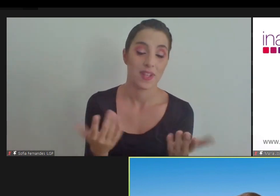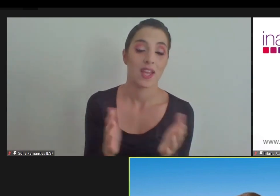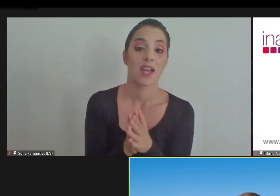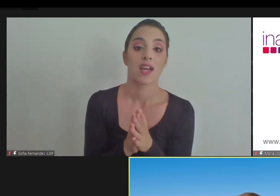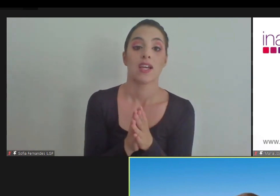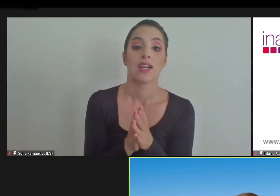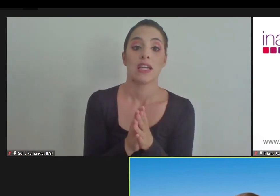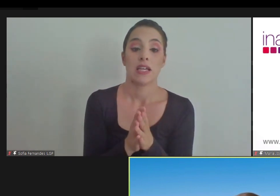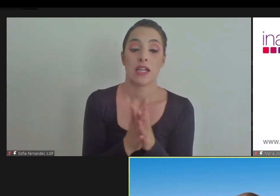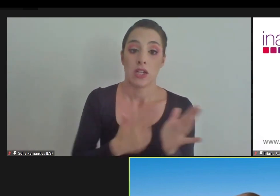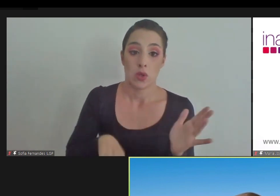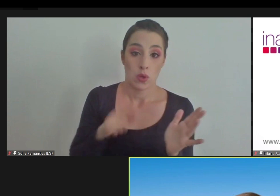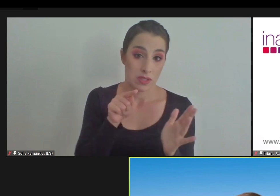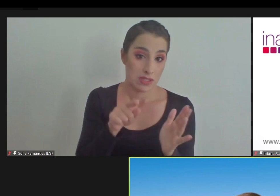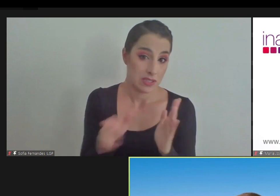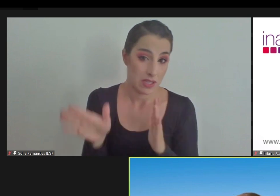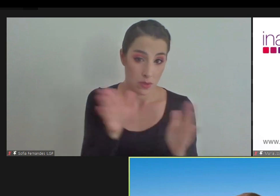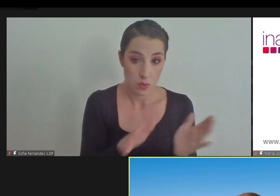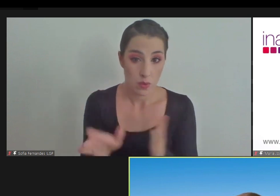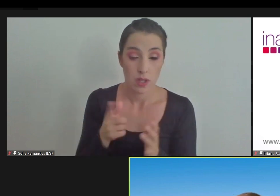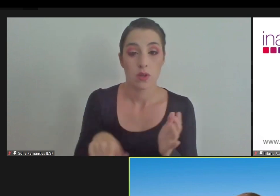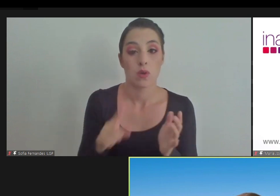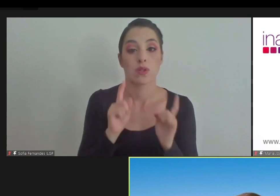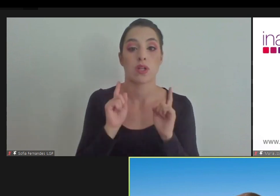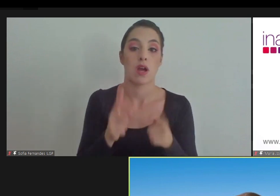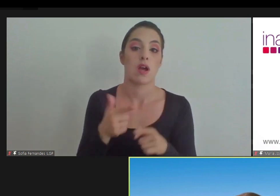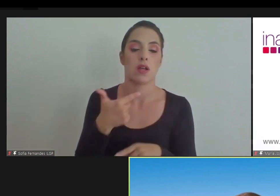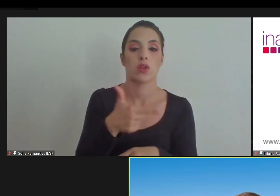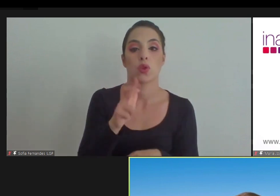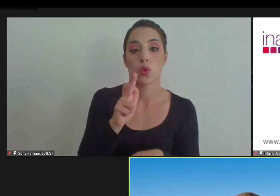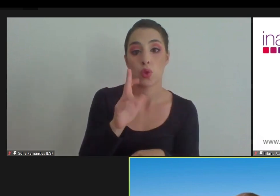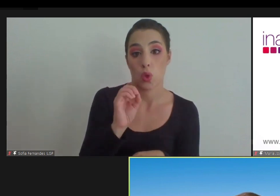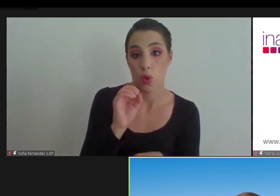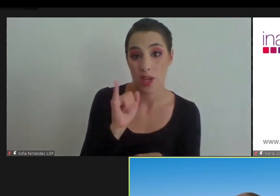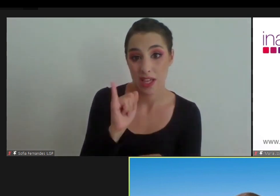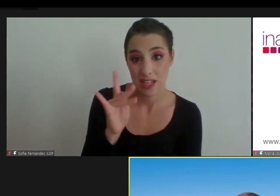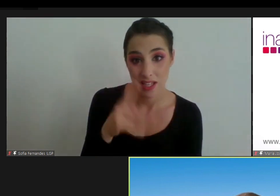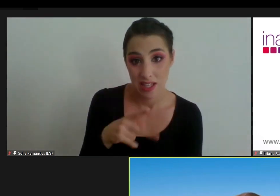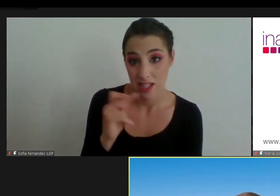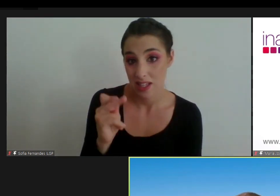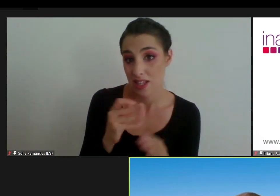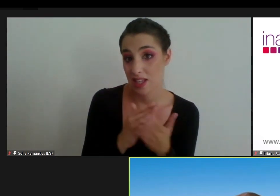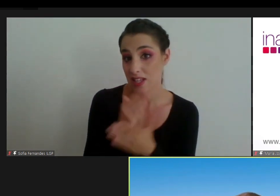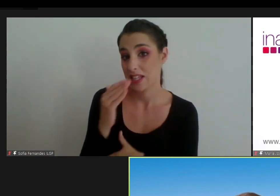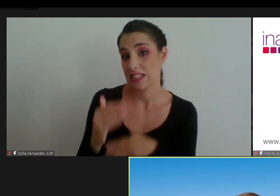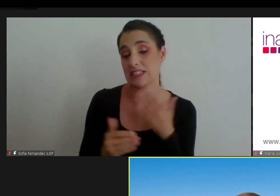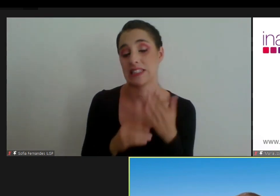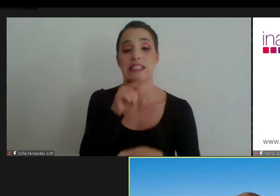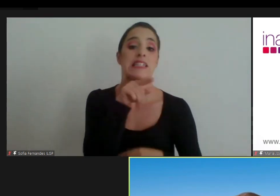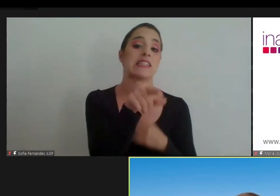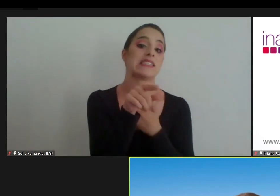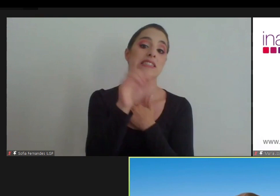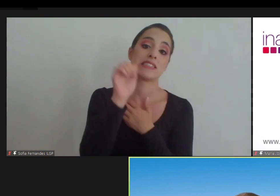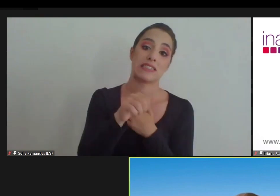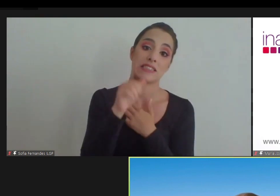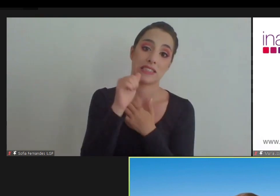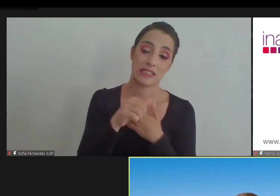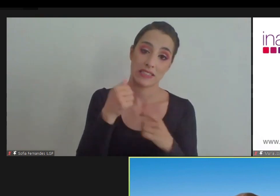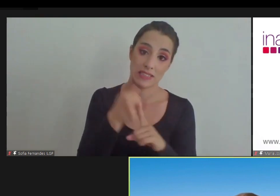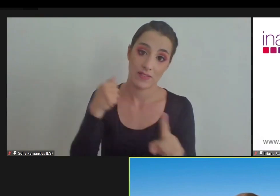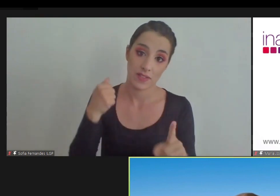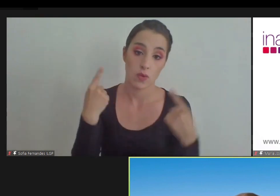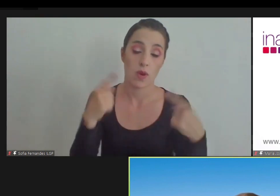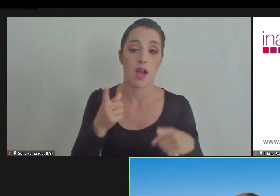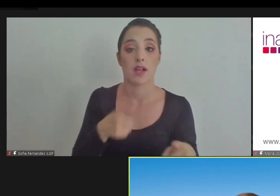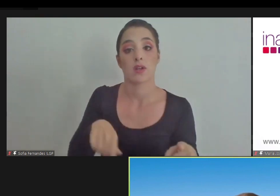Estávamos nessa altura tínhamos ainda a intervenção da Troika, e por isso foi extremamente desafiante tentar fazer esta